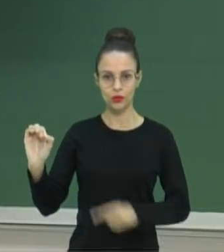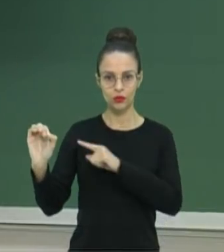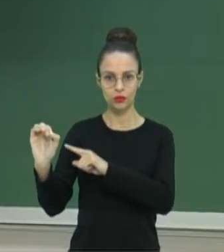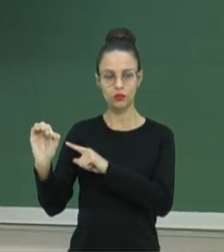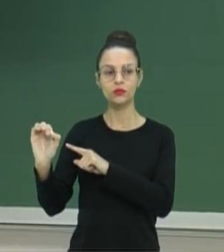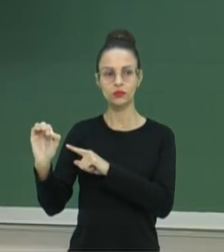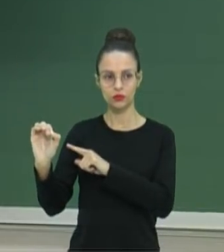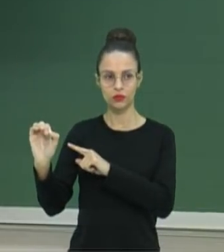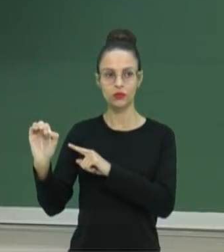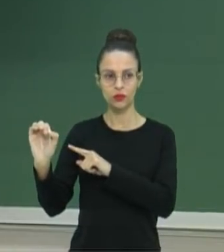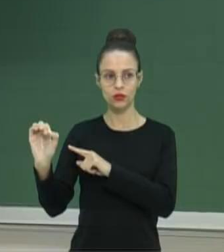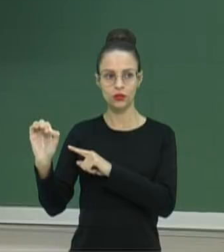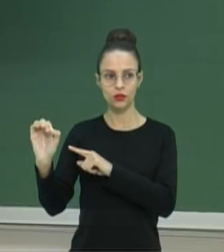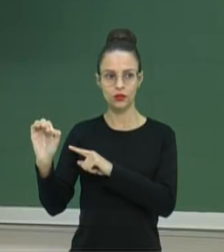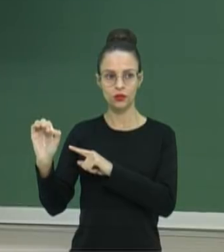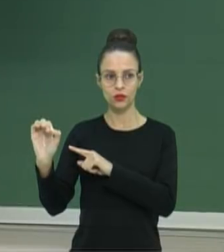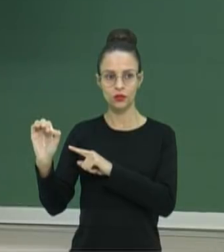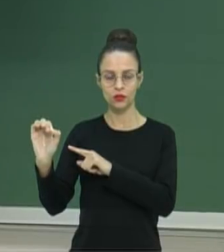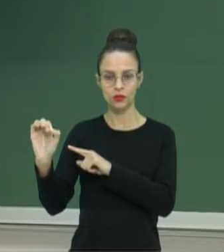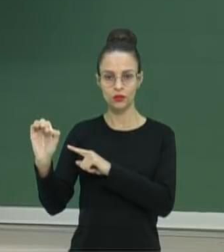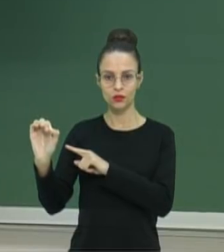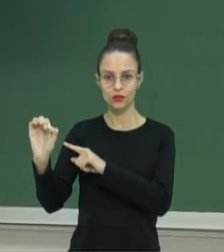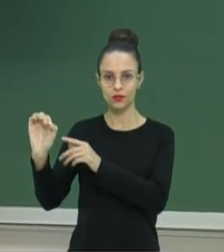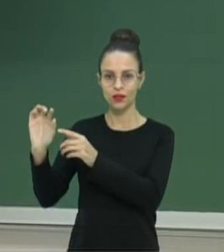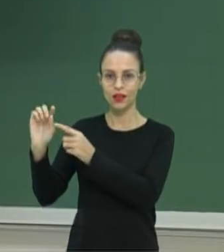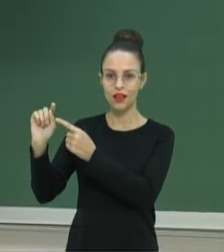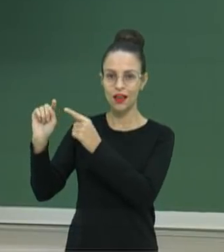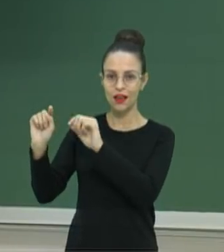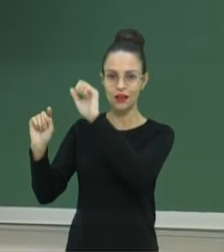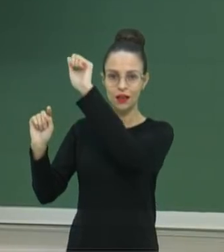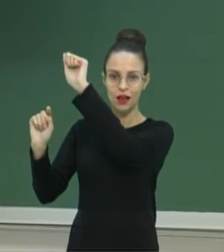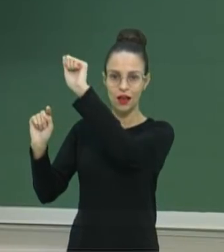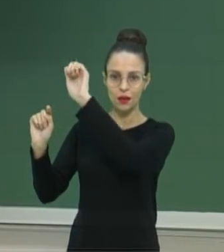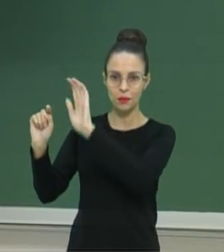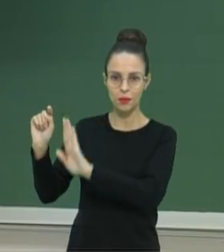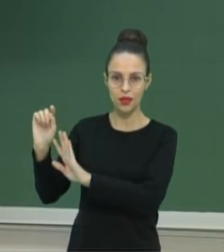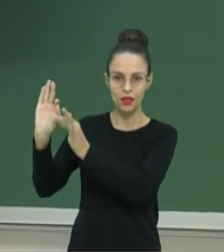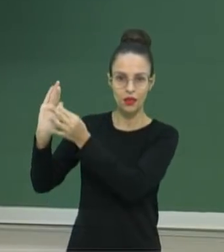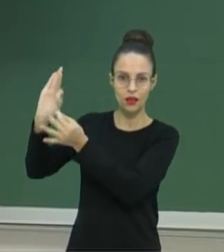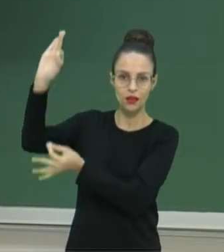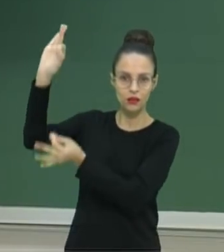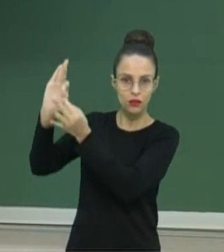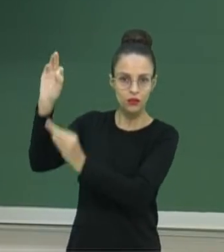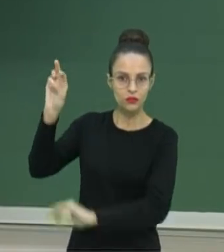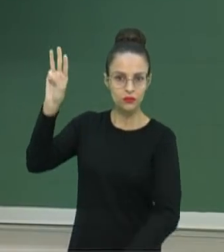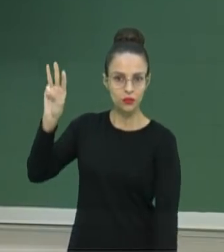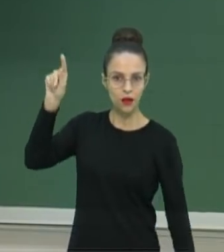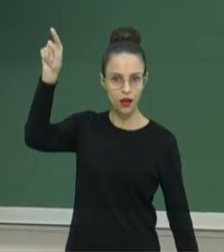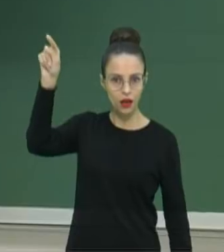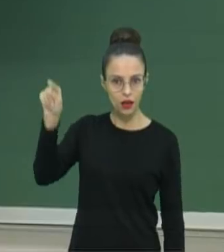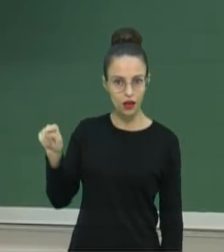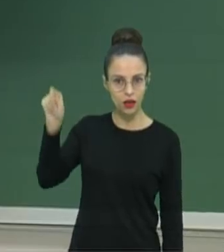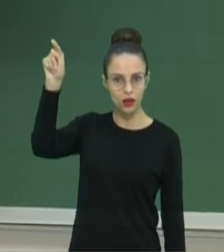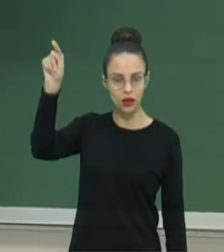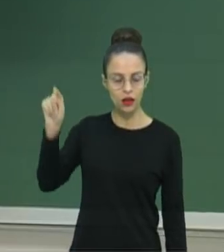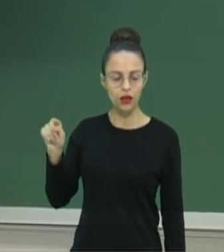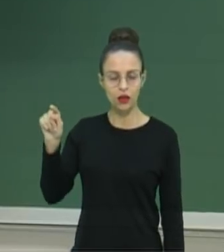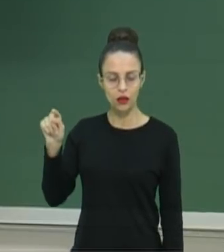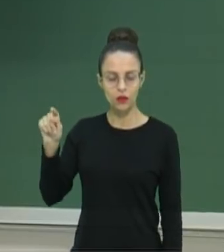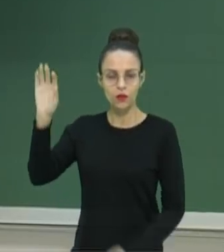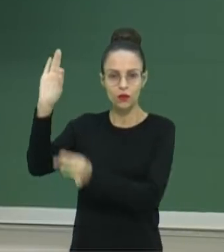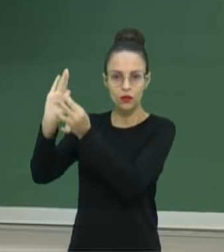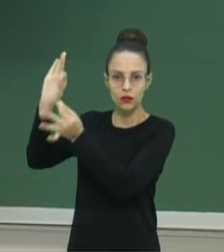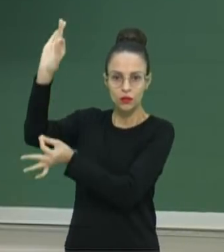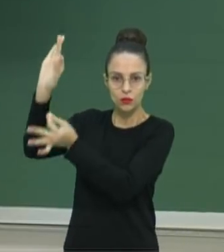HB, certo? E esse trabalho dessa força-peso aqui, né? Da força-peso no